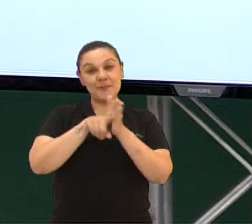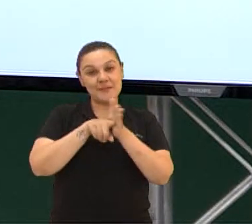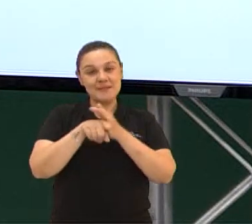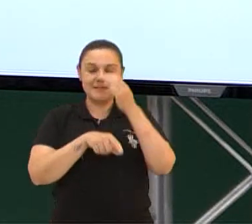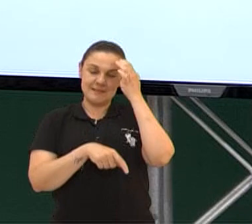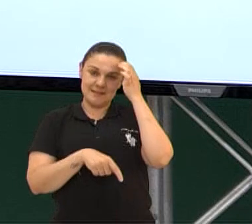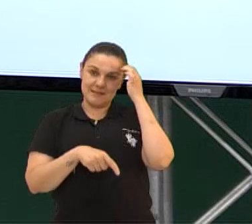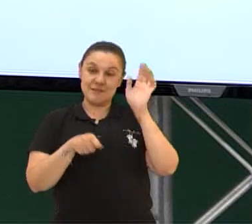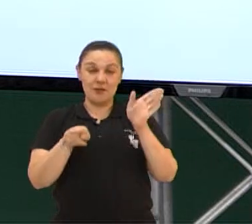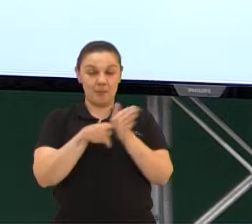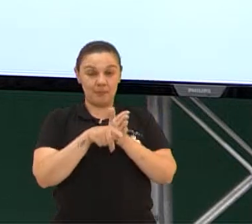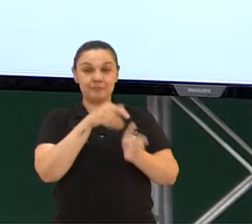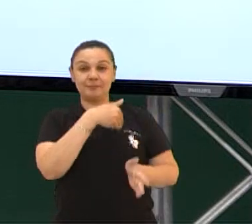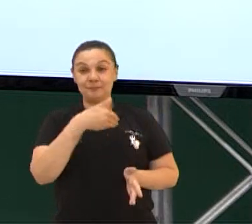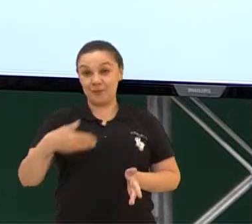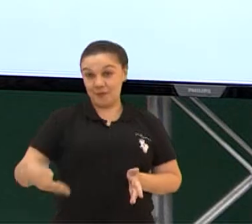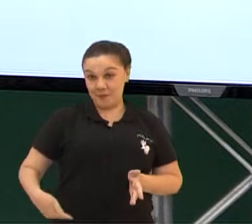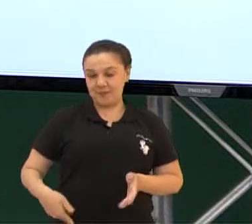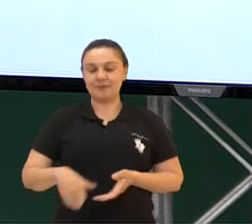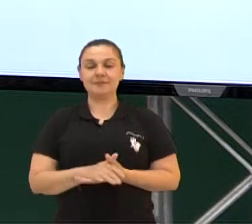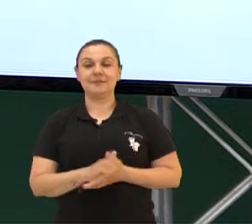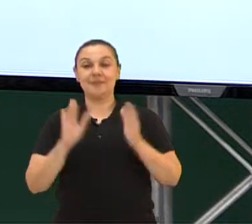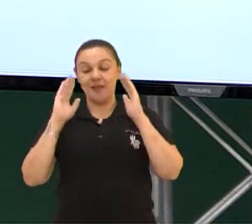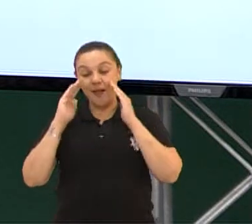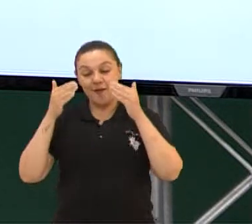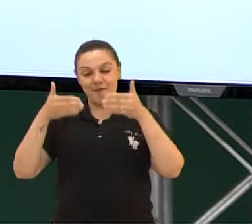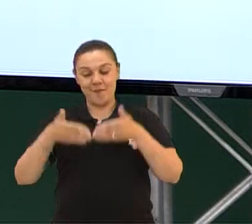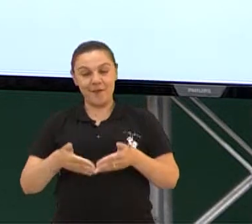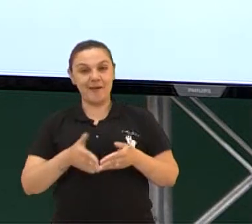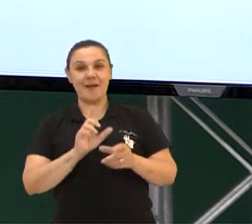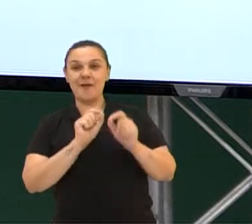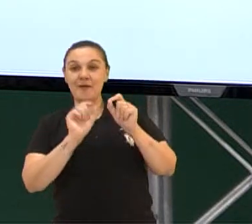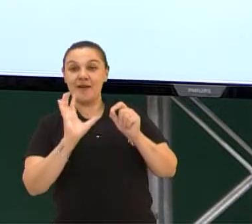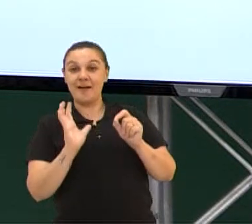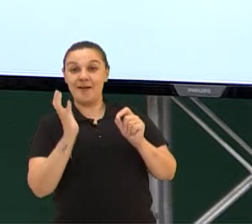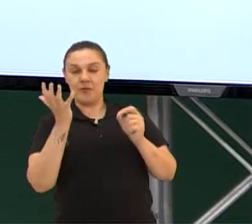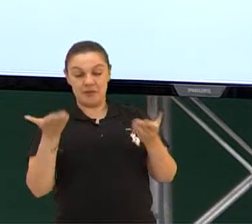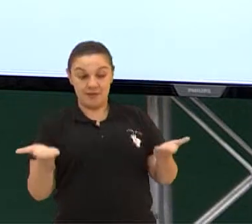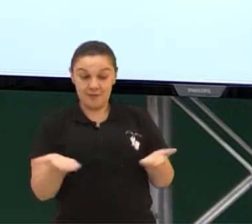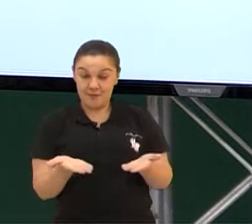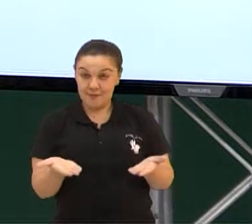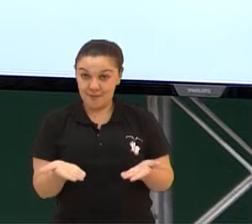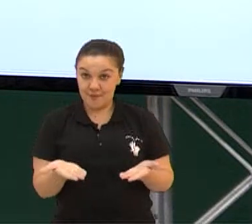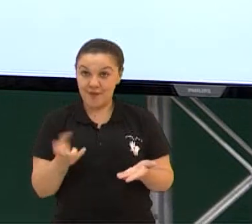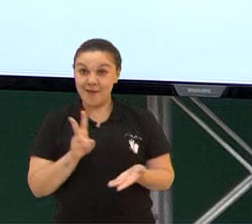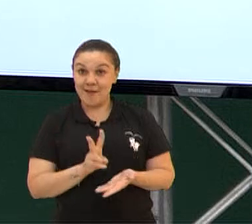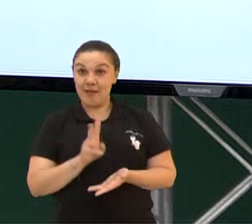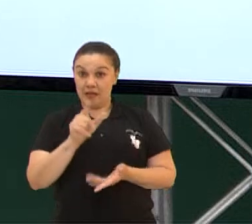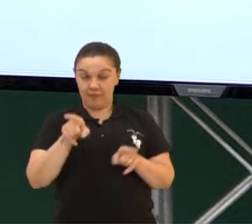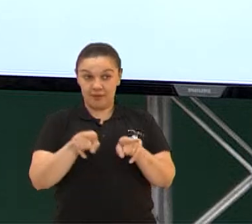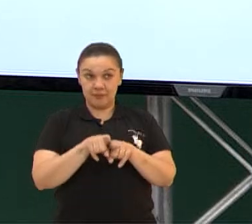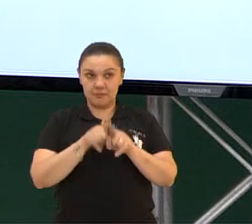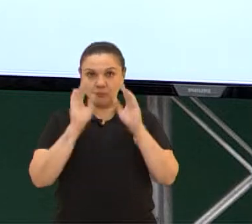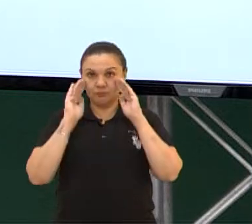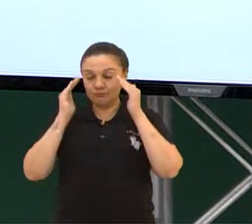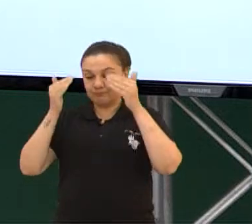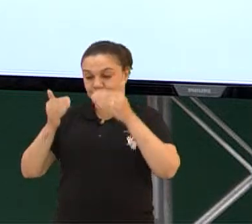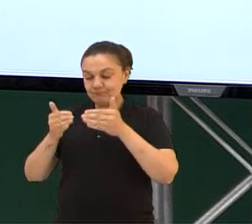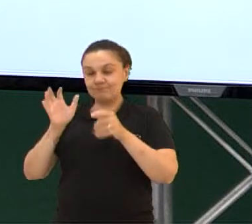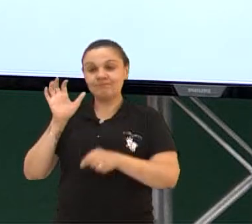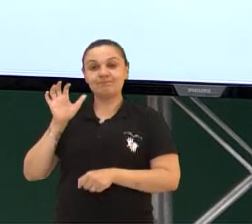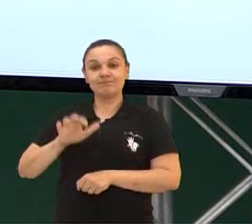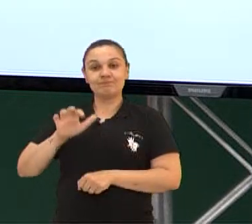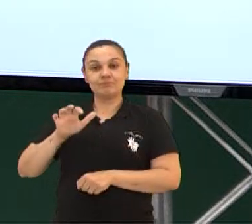produzidas pelos governos, eles vão estar muito focados com o que está acontecendo agora e vão ter esse lado empírico